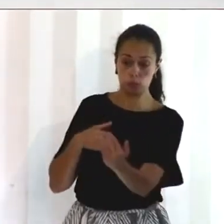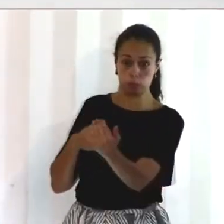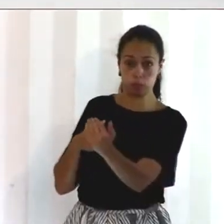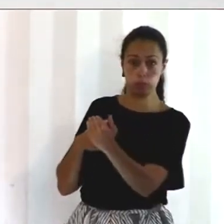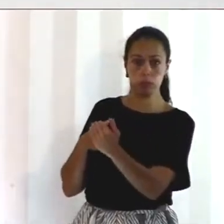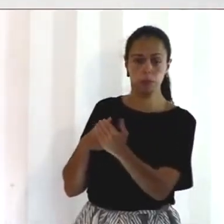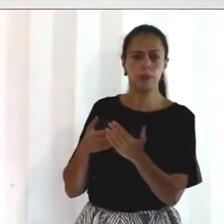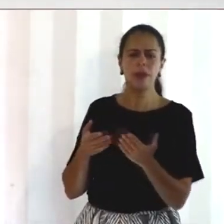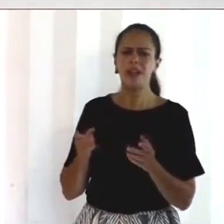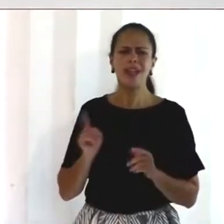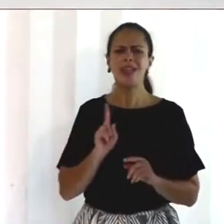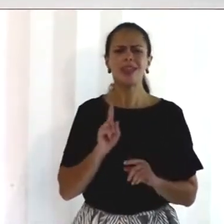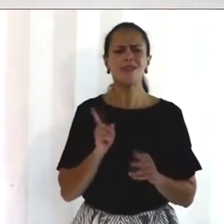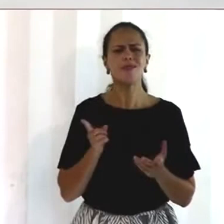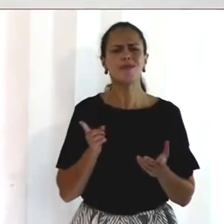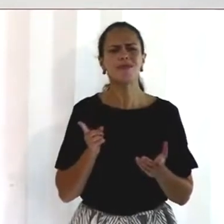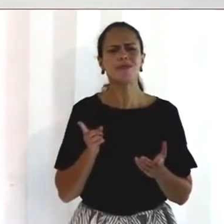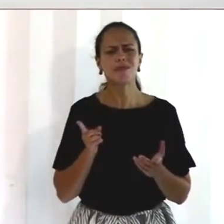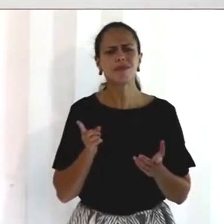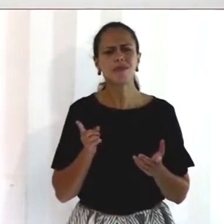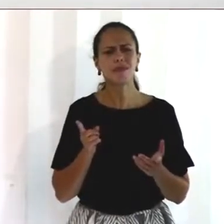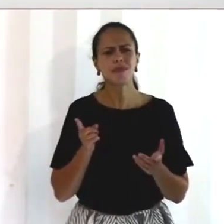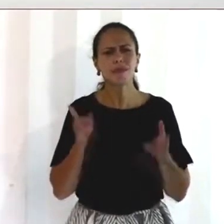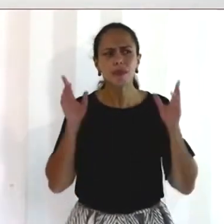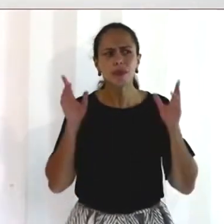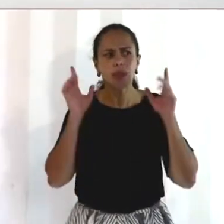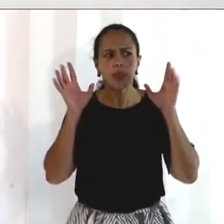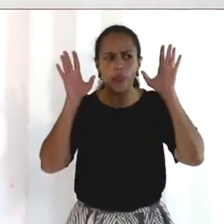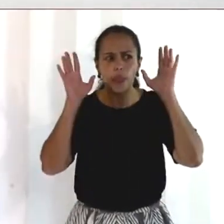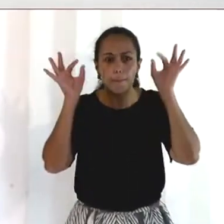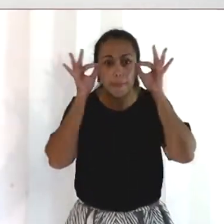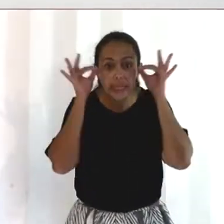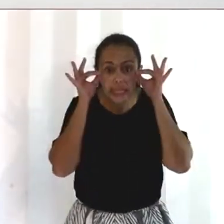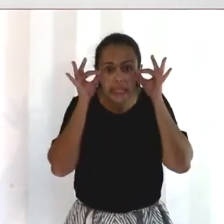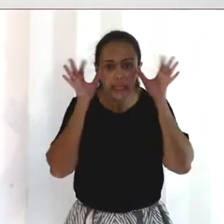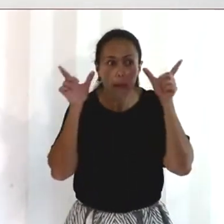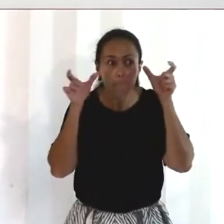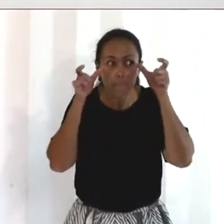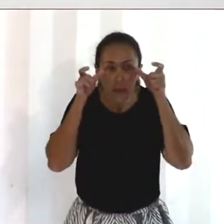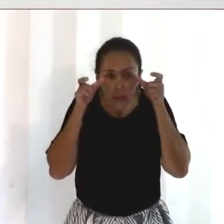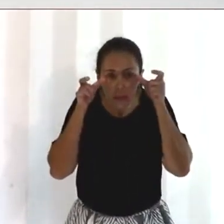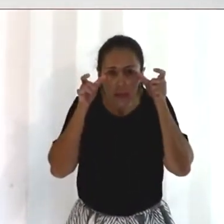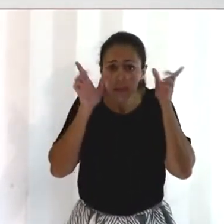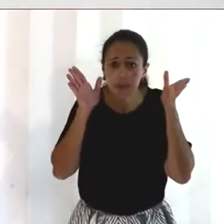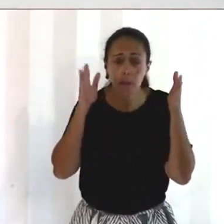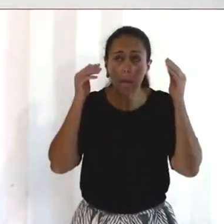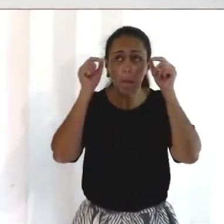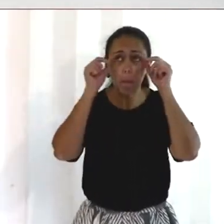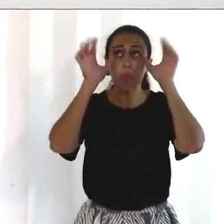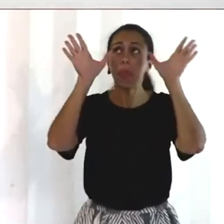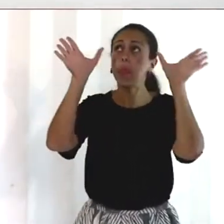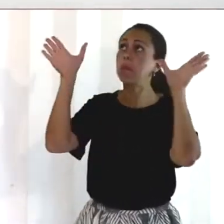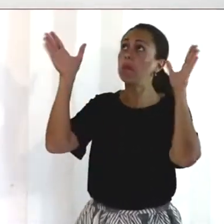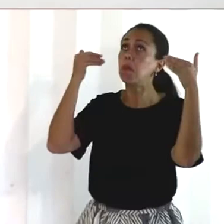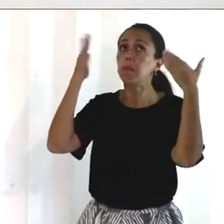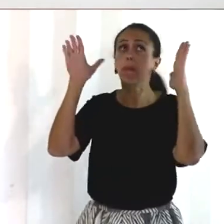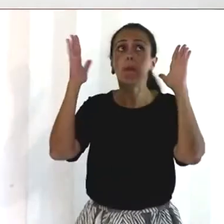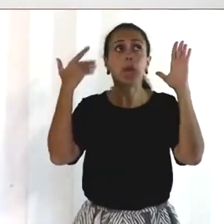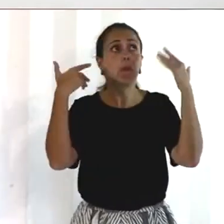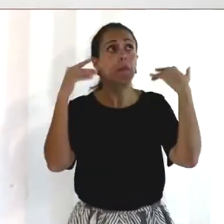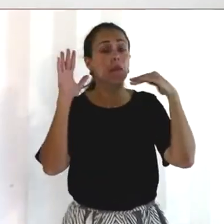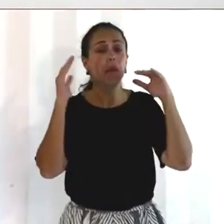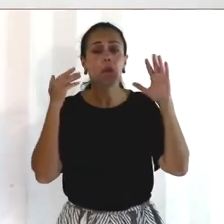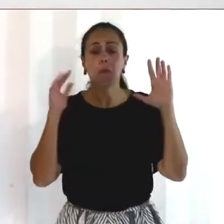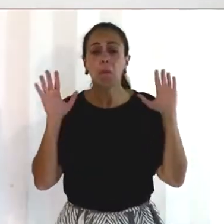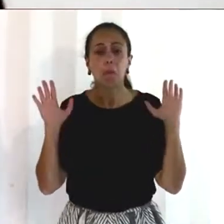Inclusive, deve se irritar, irar-se com as pessoas que dão de encontro à pessoa vindo na contramão e